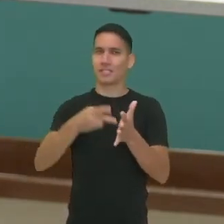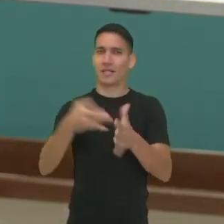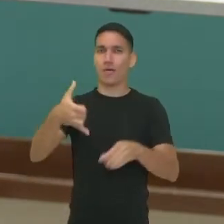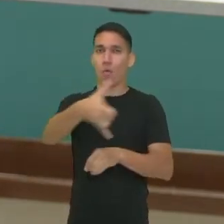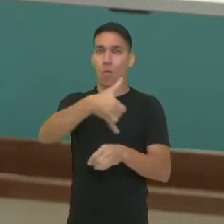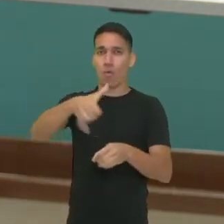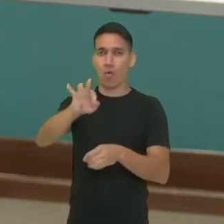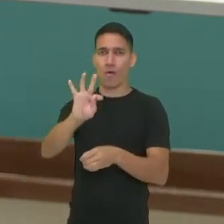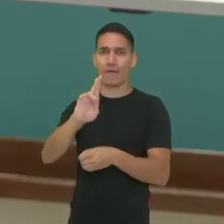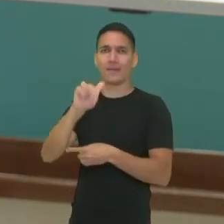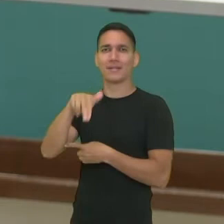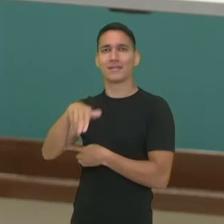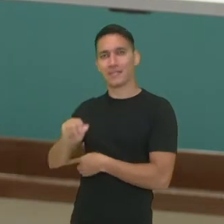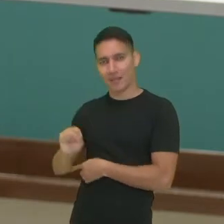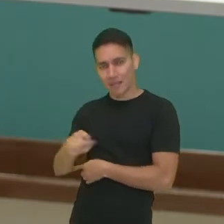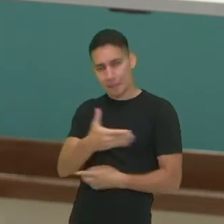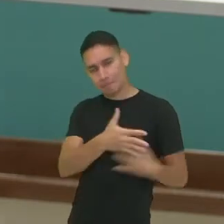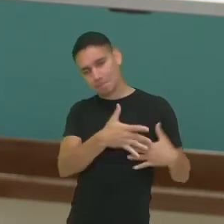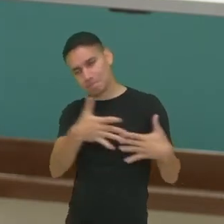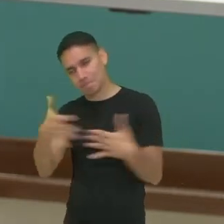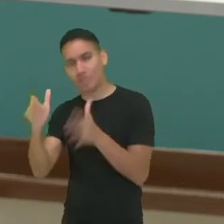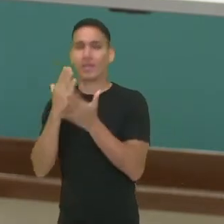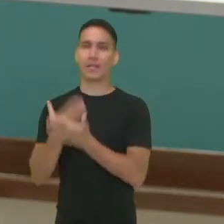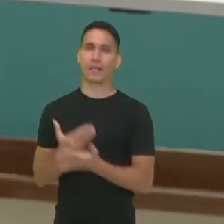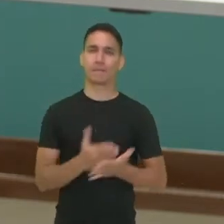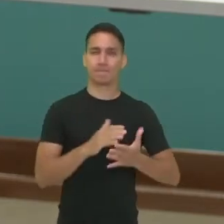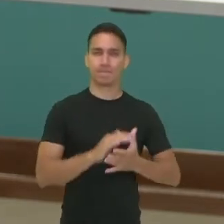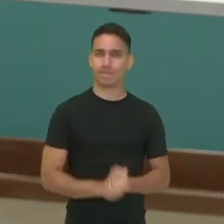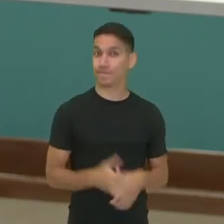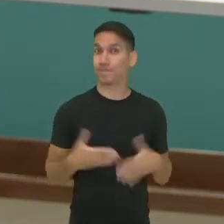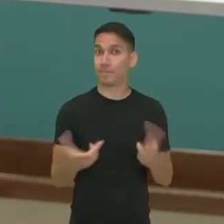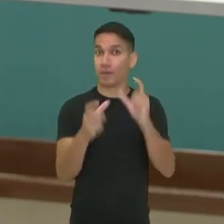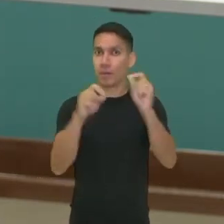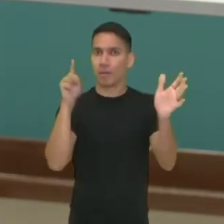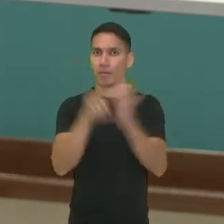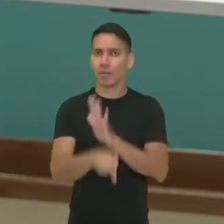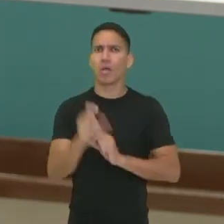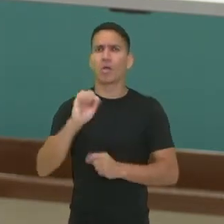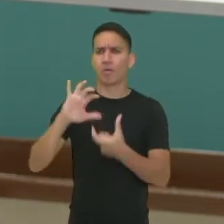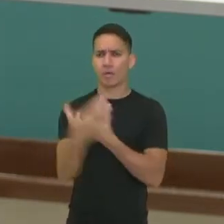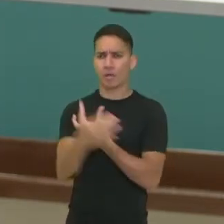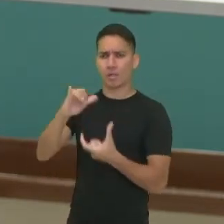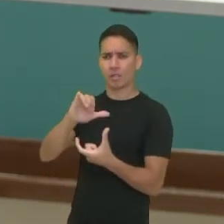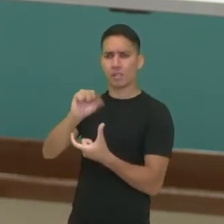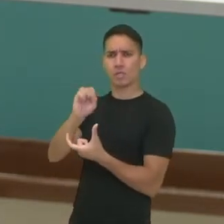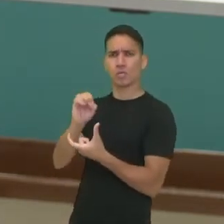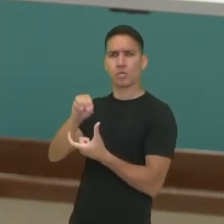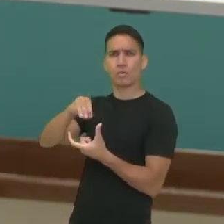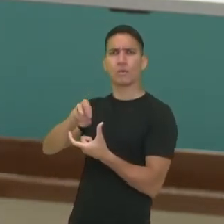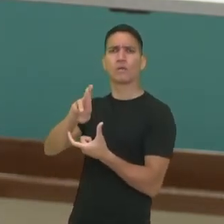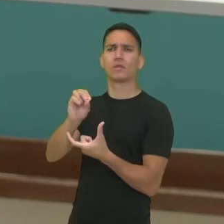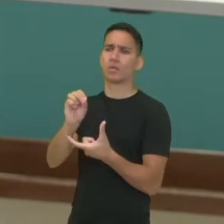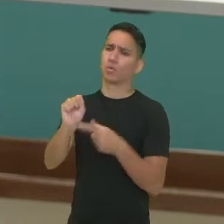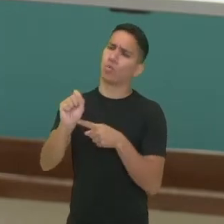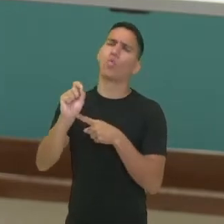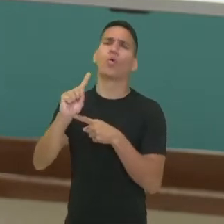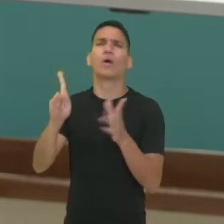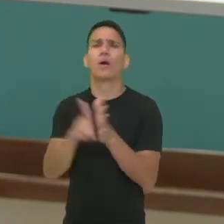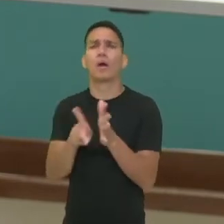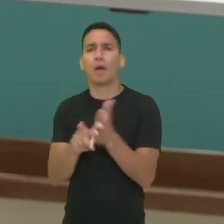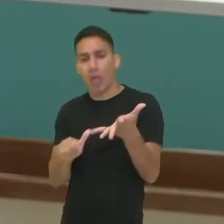no decorrer desta aula. Muito bem. O que são isômeros? Isômeros são